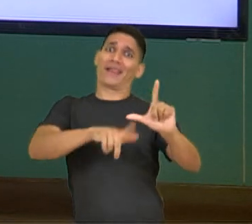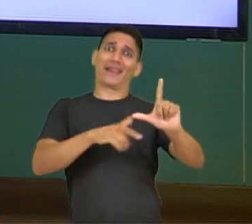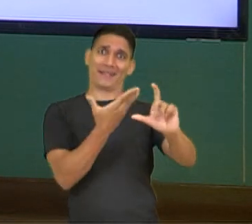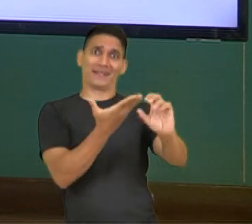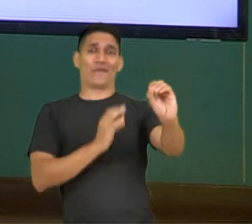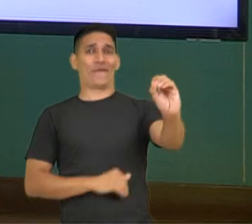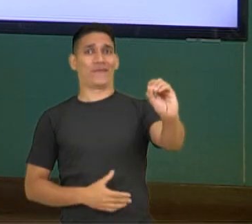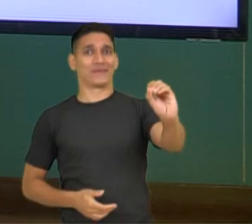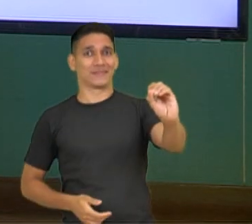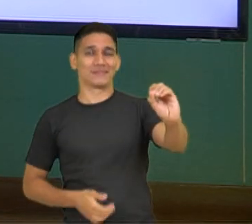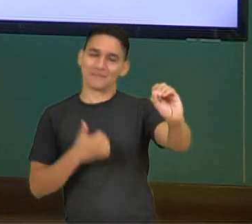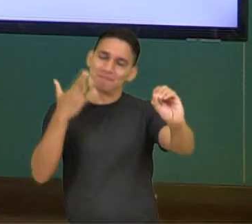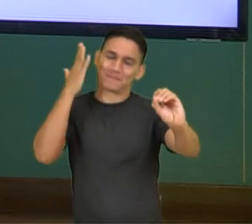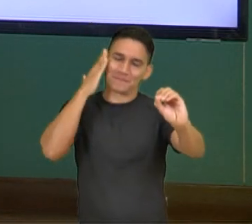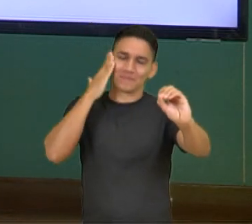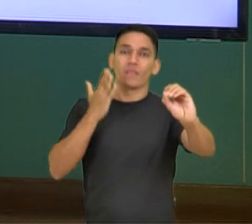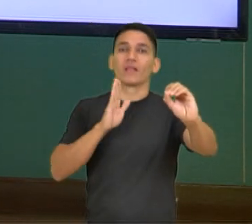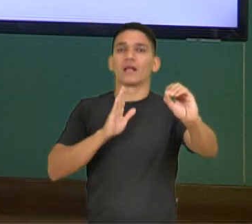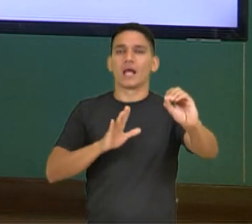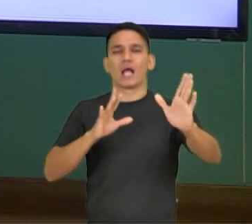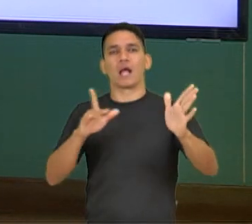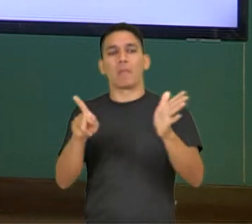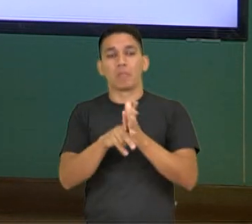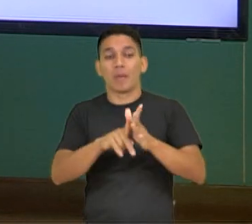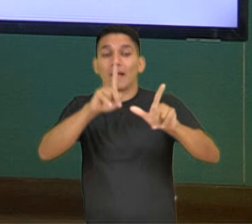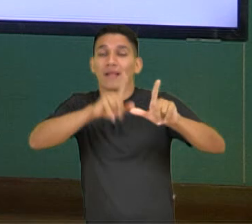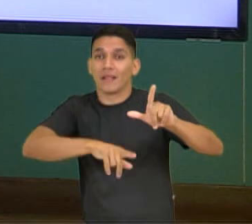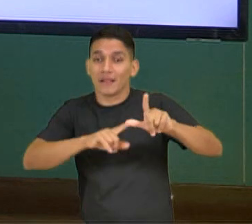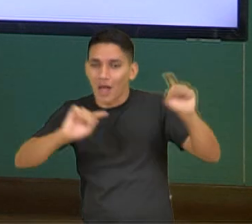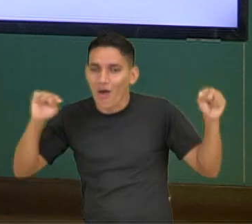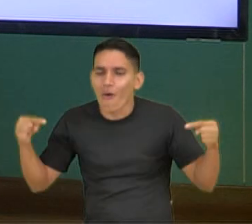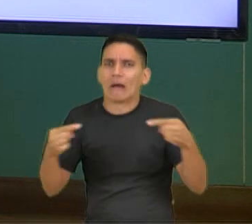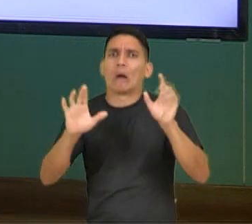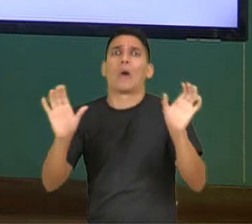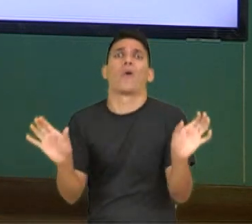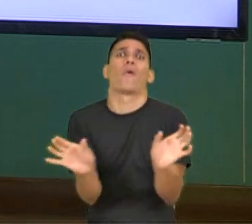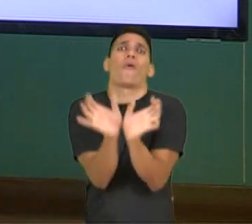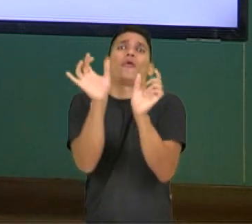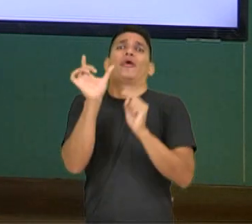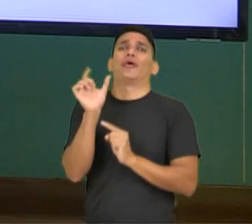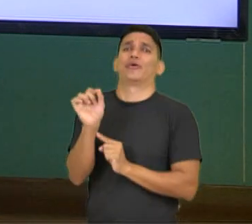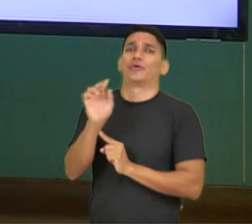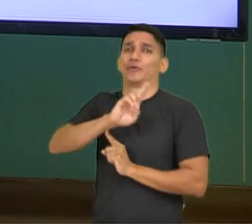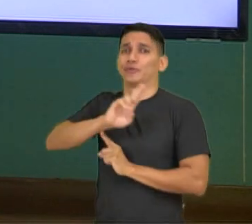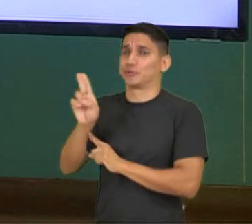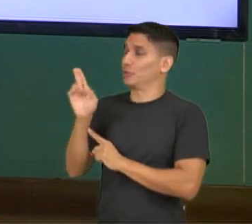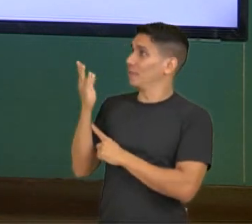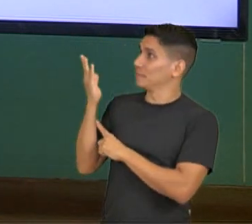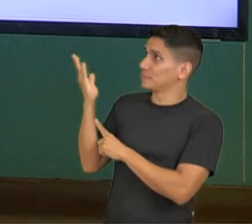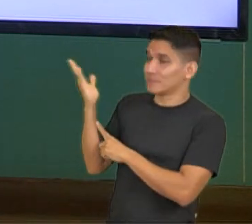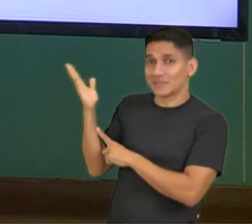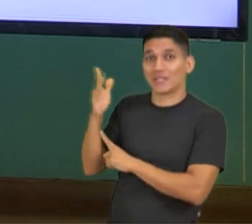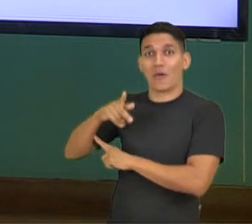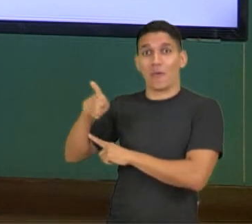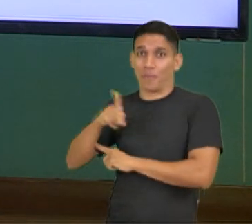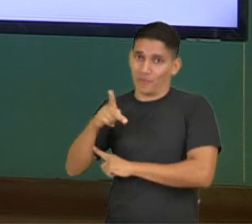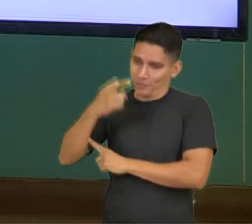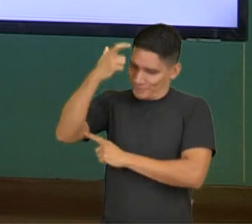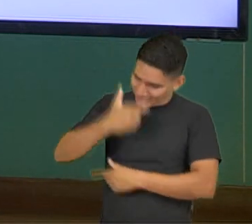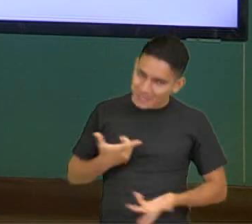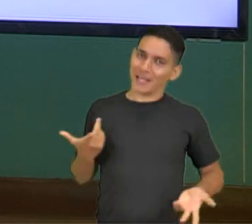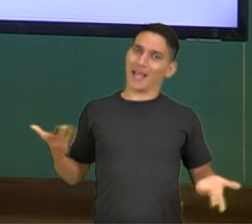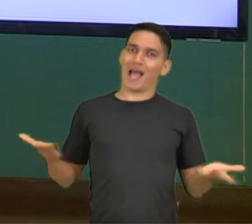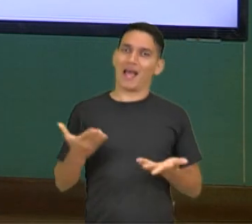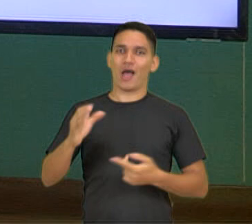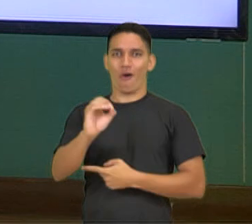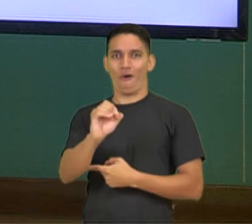do seu nome, tá? A letra que coincide com o nome do nosso professor, do professor que vos